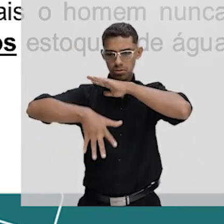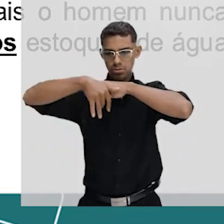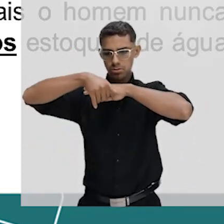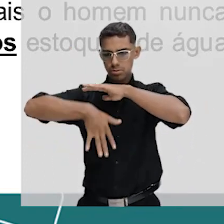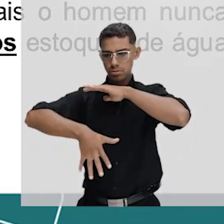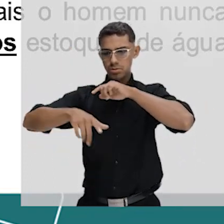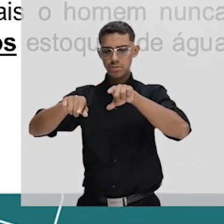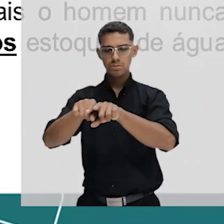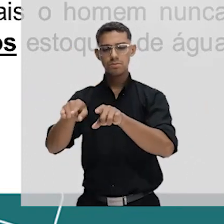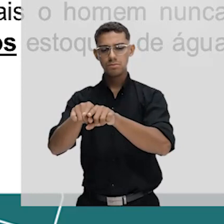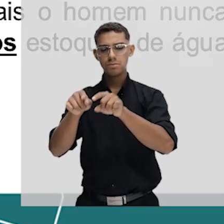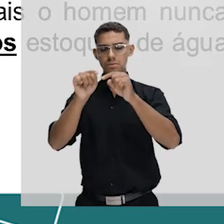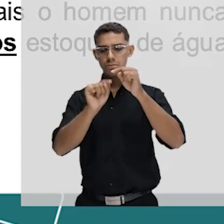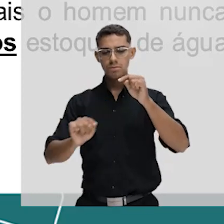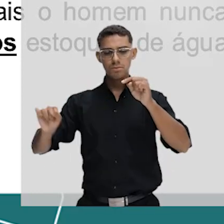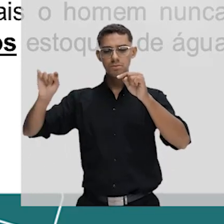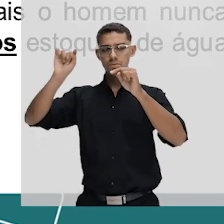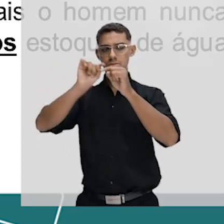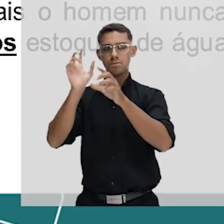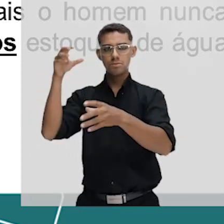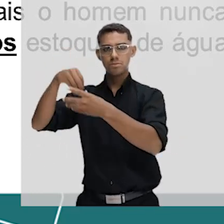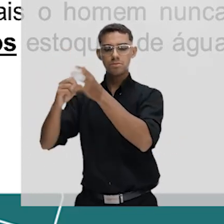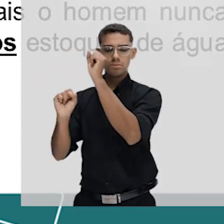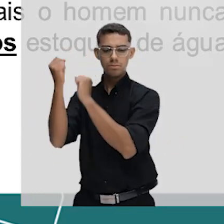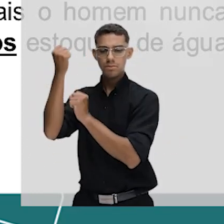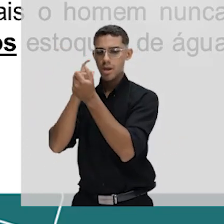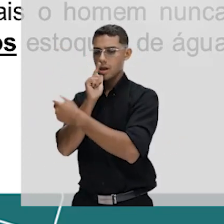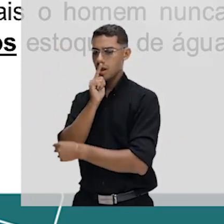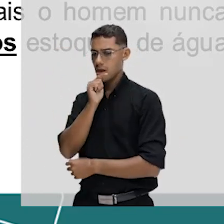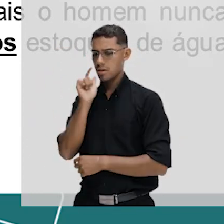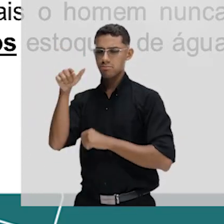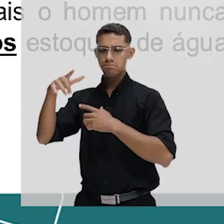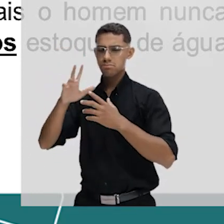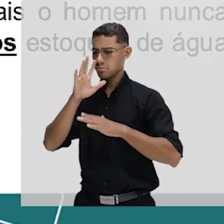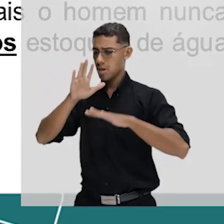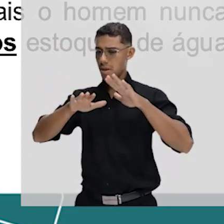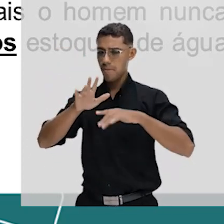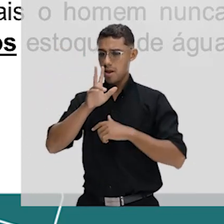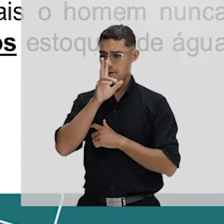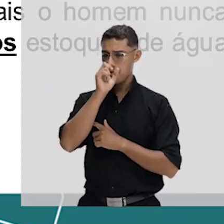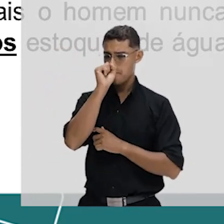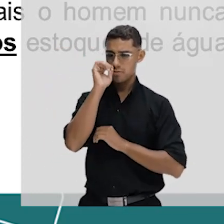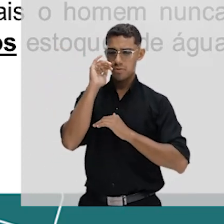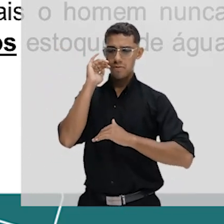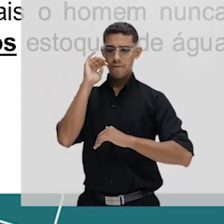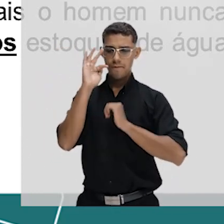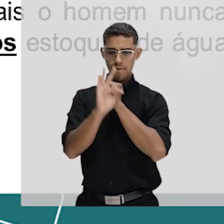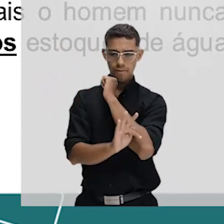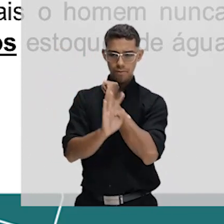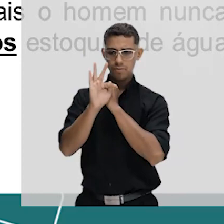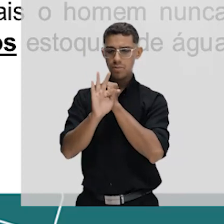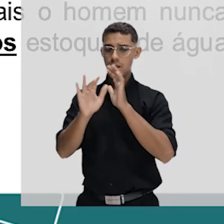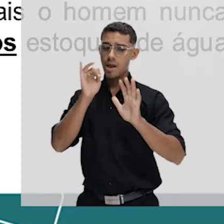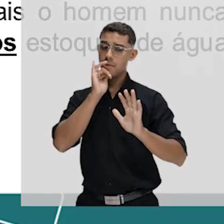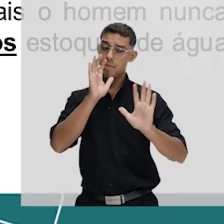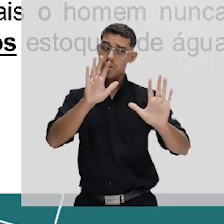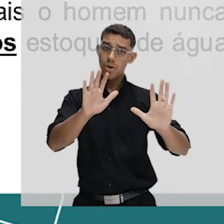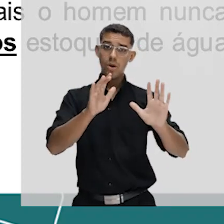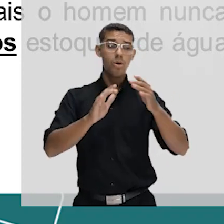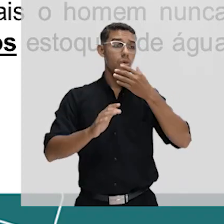ciclo hidrológico, que dependem de forças físicas, as quais o homem nunca poderá